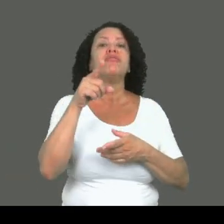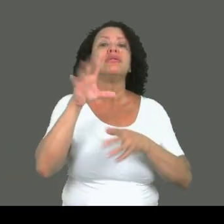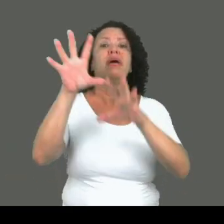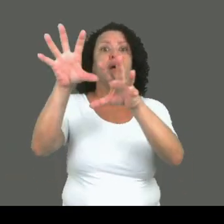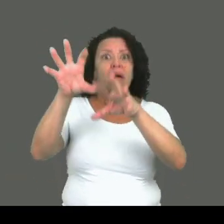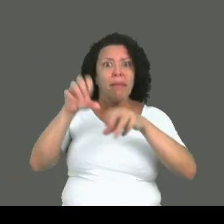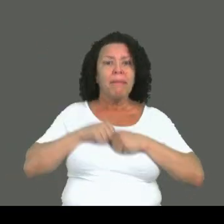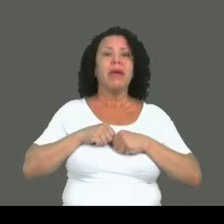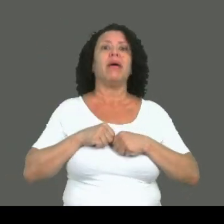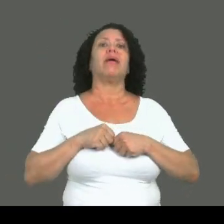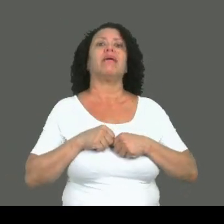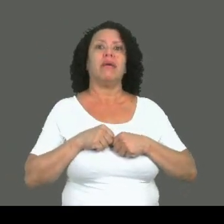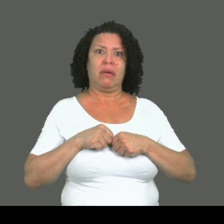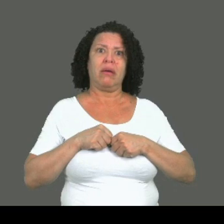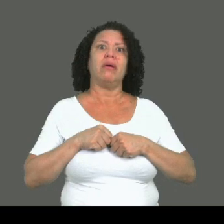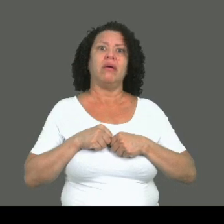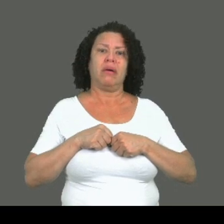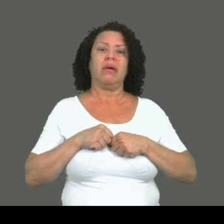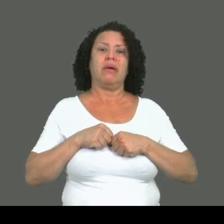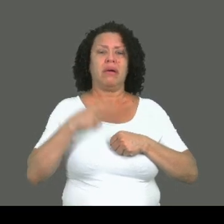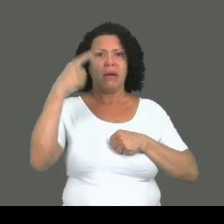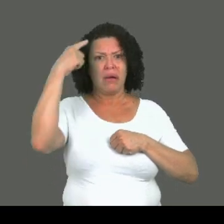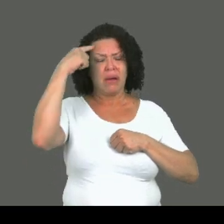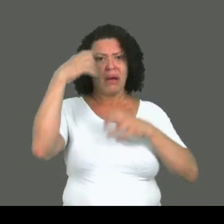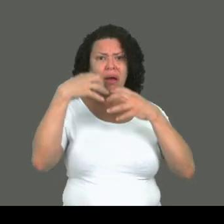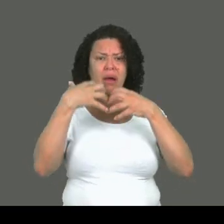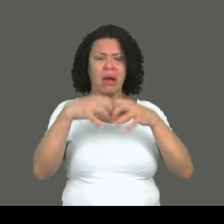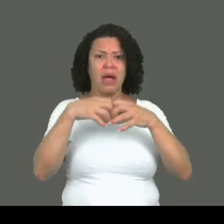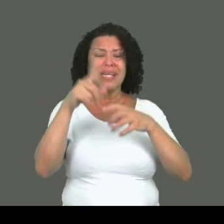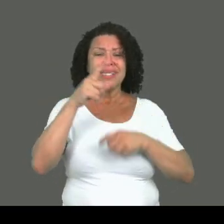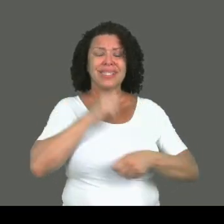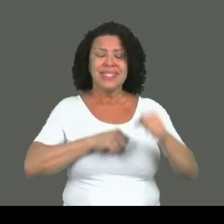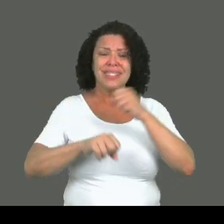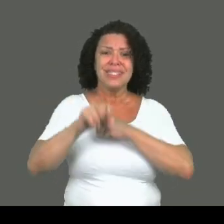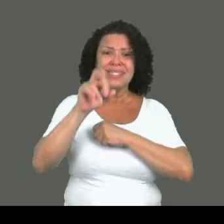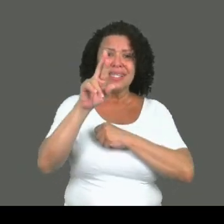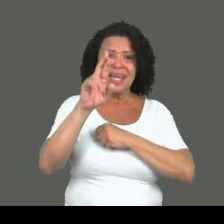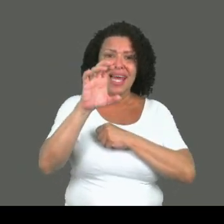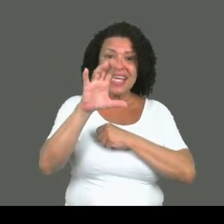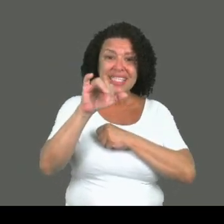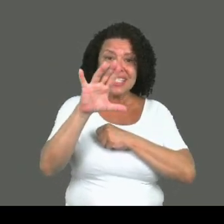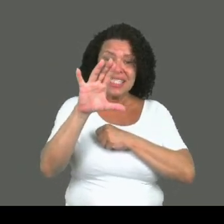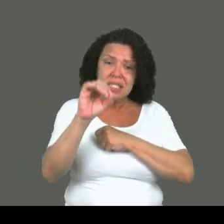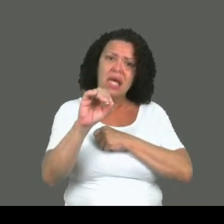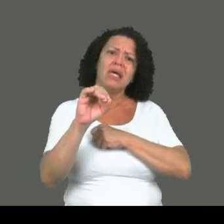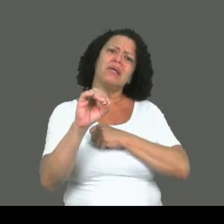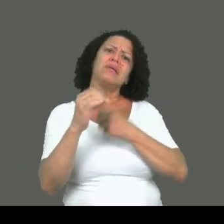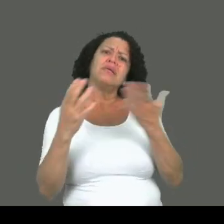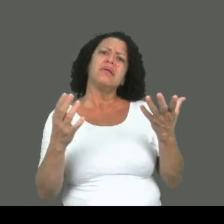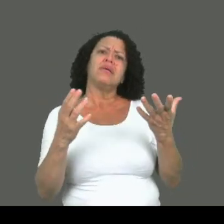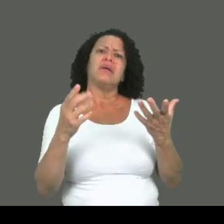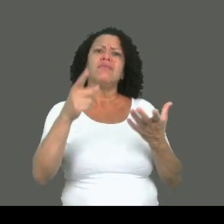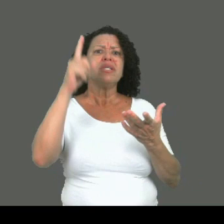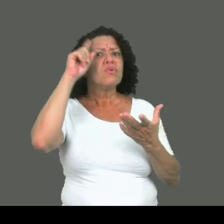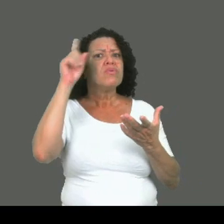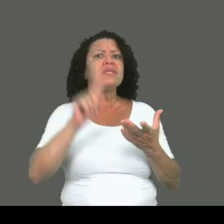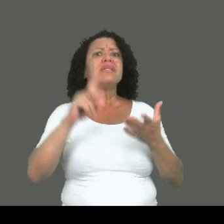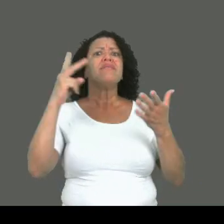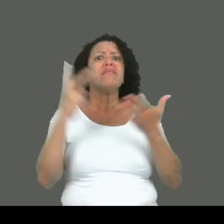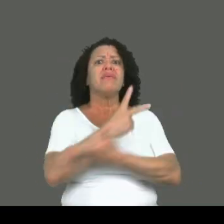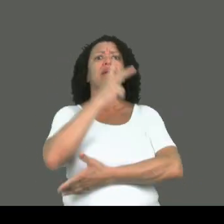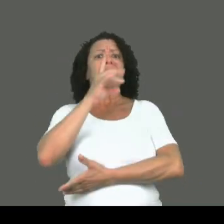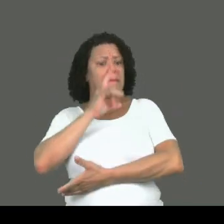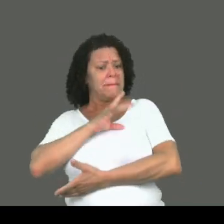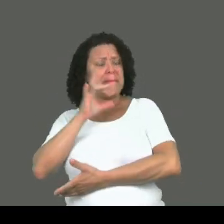um padrão inconsciente do receio, né, do fator imprevisibilidade, né, do medo